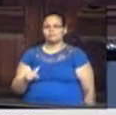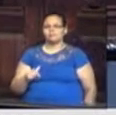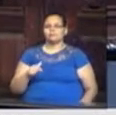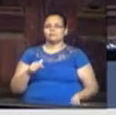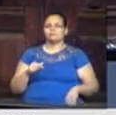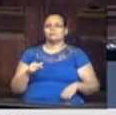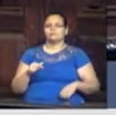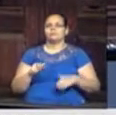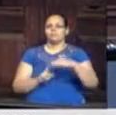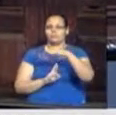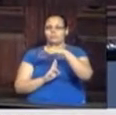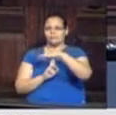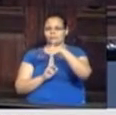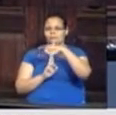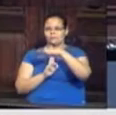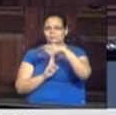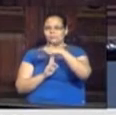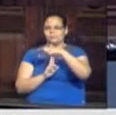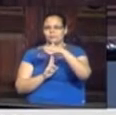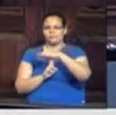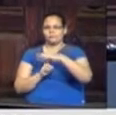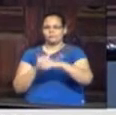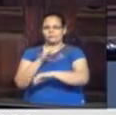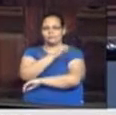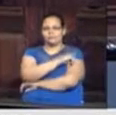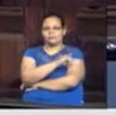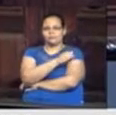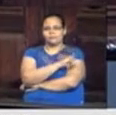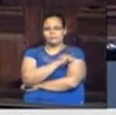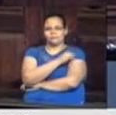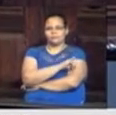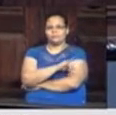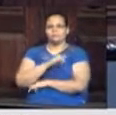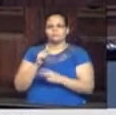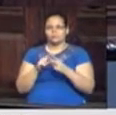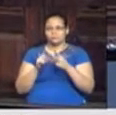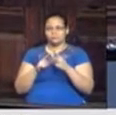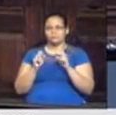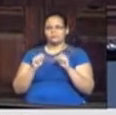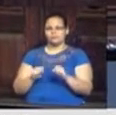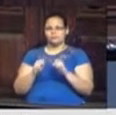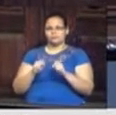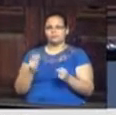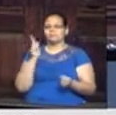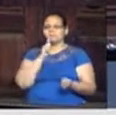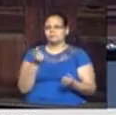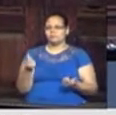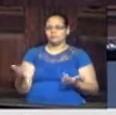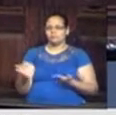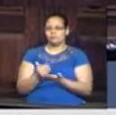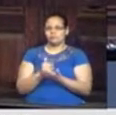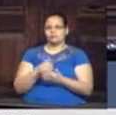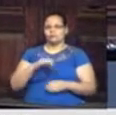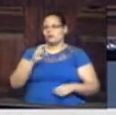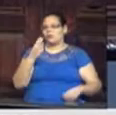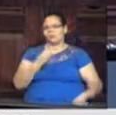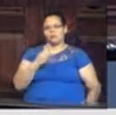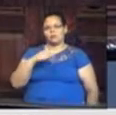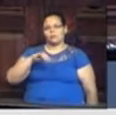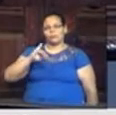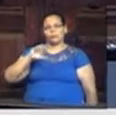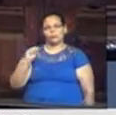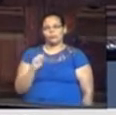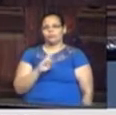do Terminal Rodoviário Novo Rio, que só essas duas operações podem garantir aos cofres públicos mais de 3 bilhões